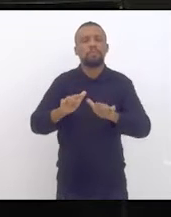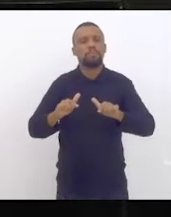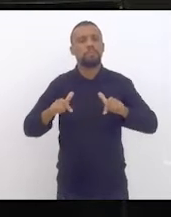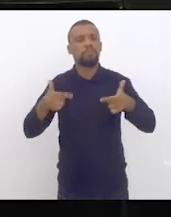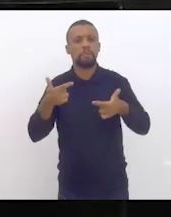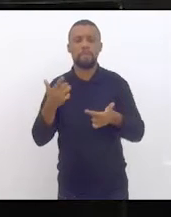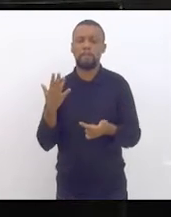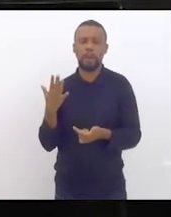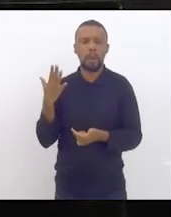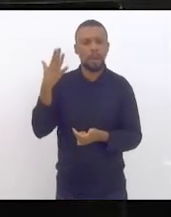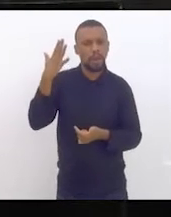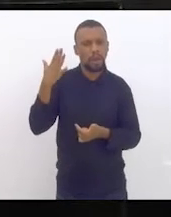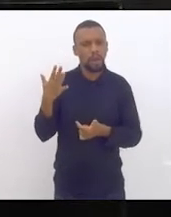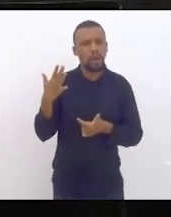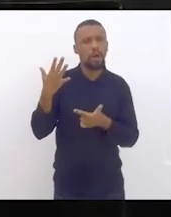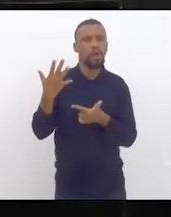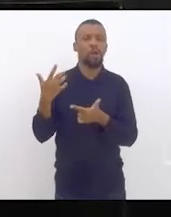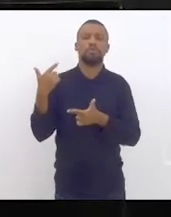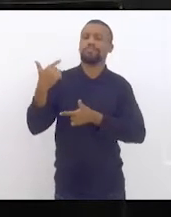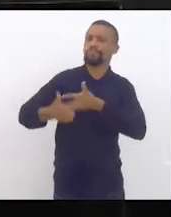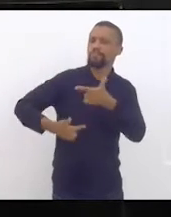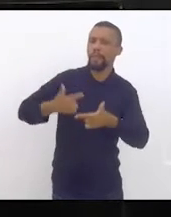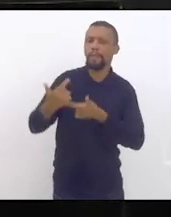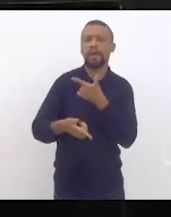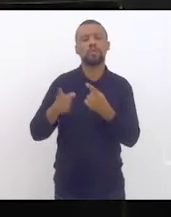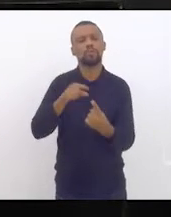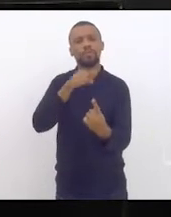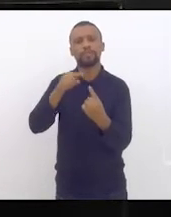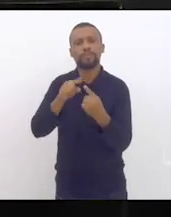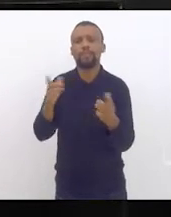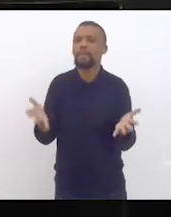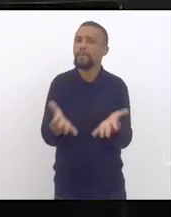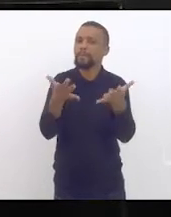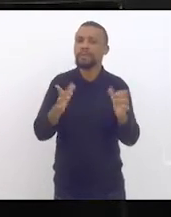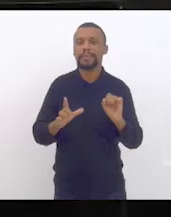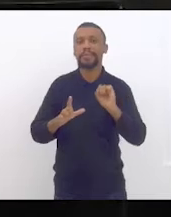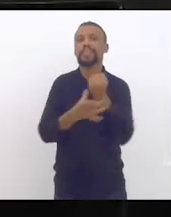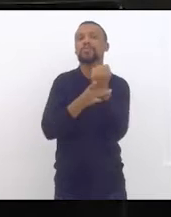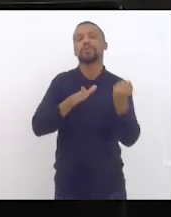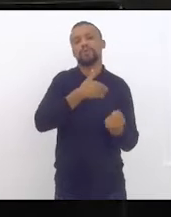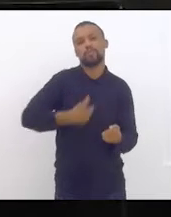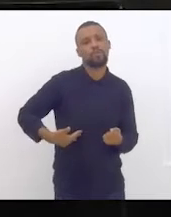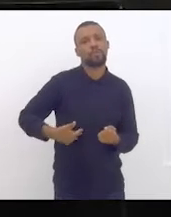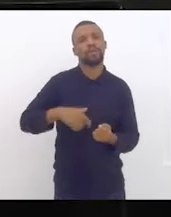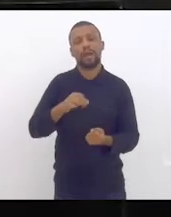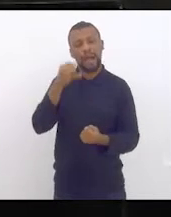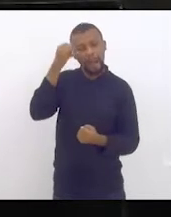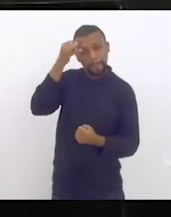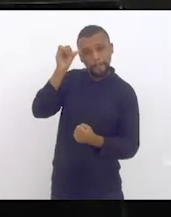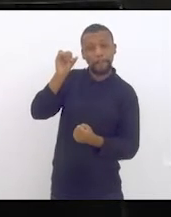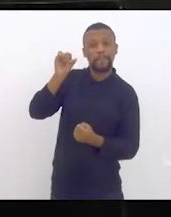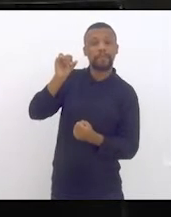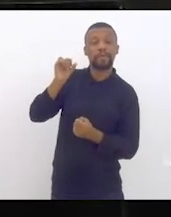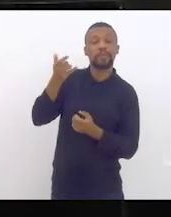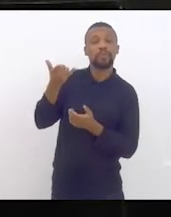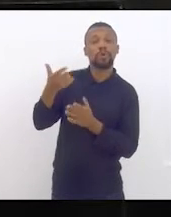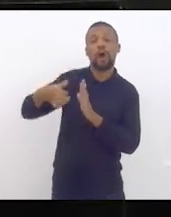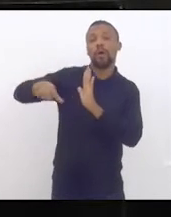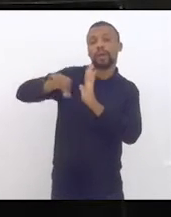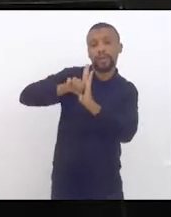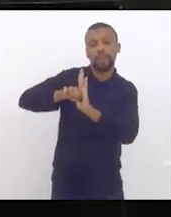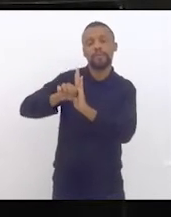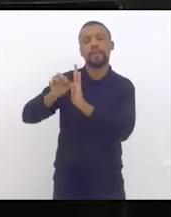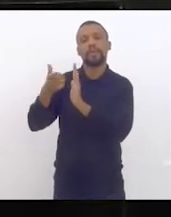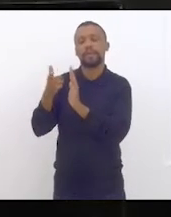de produzir Segurança Pública a partir da prevenção e da repressão ao Crime e à violência de maneira mais